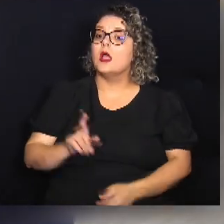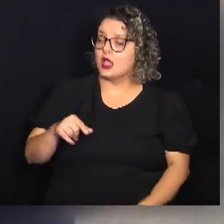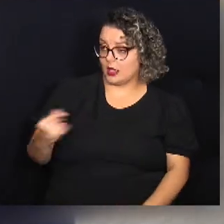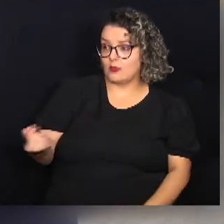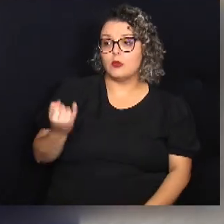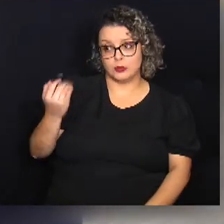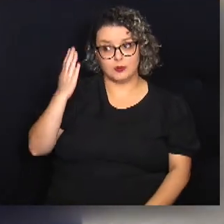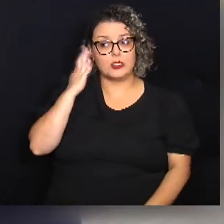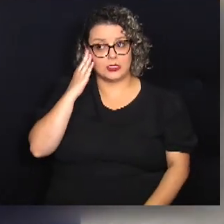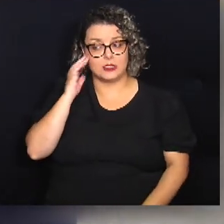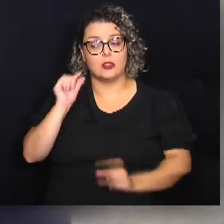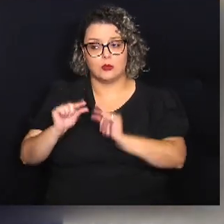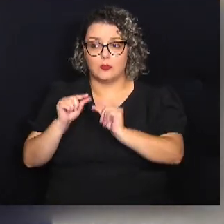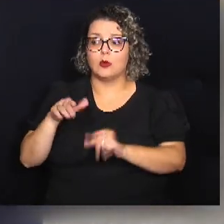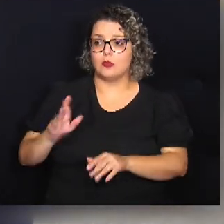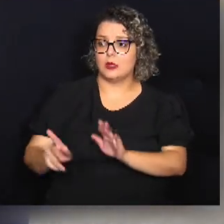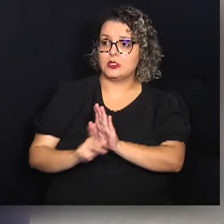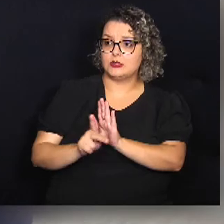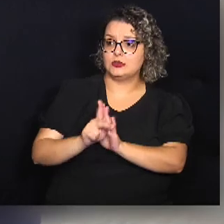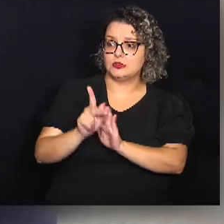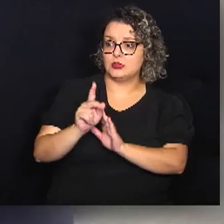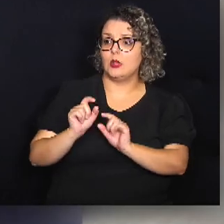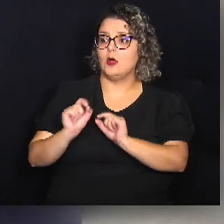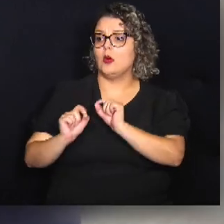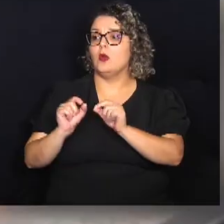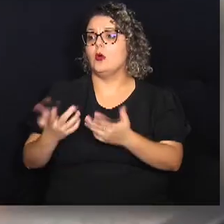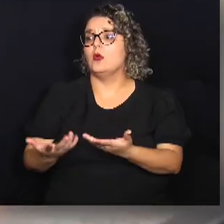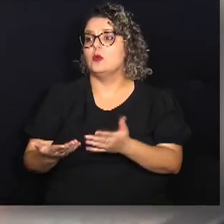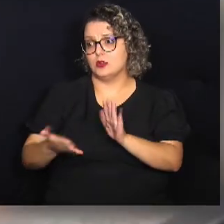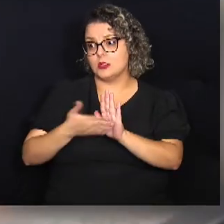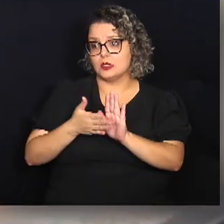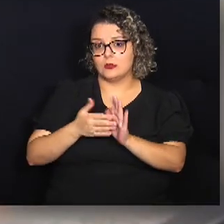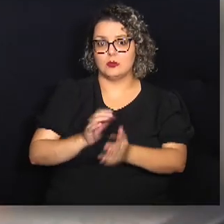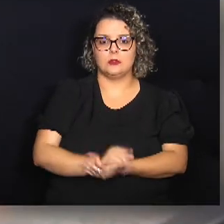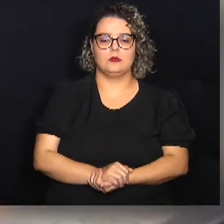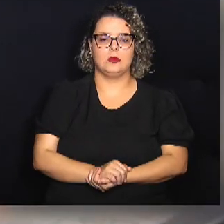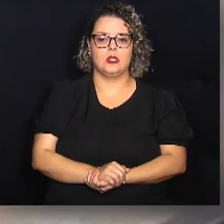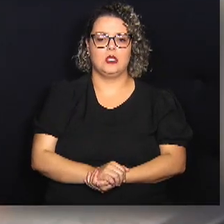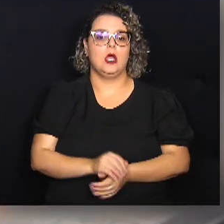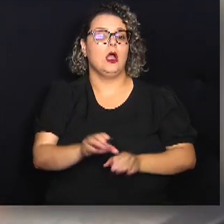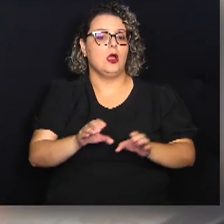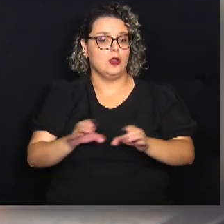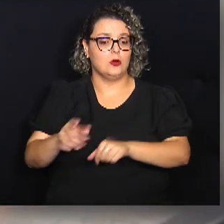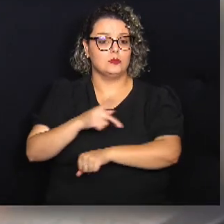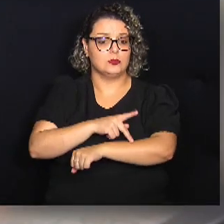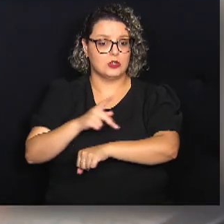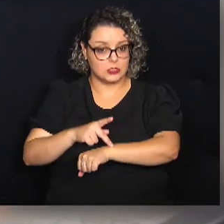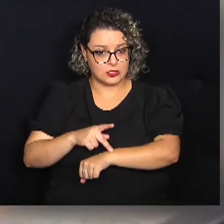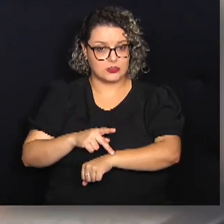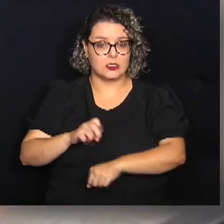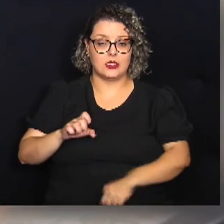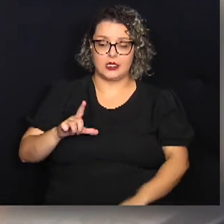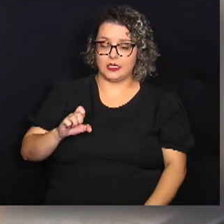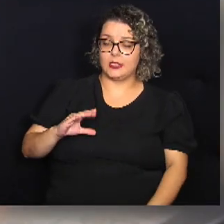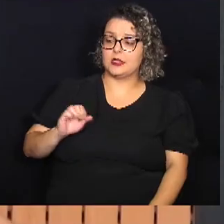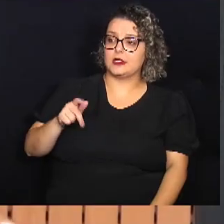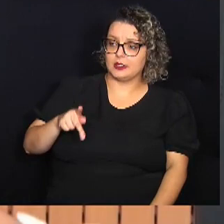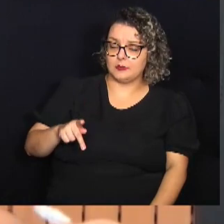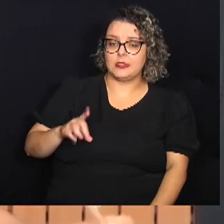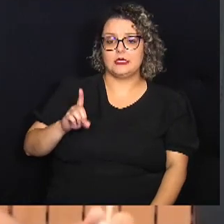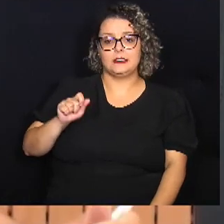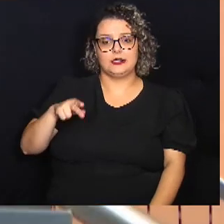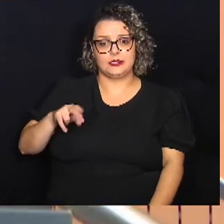entender um pouco mais do projeto, o que ele propõe, né? A coordenadora pedagógica da Elecamp, Daniele